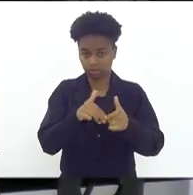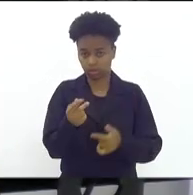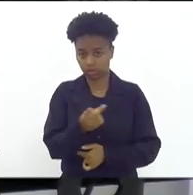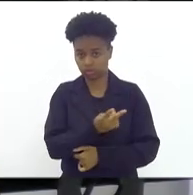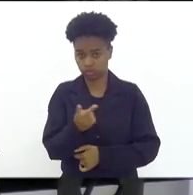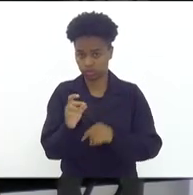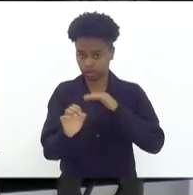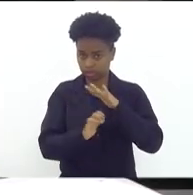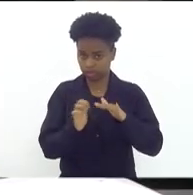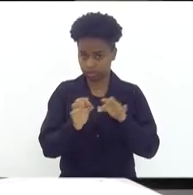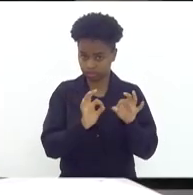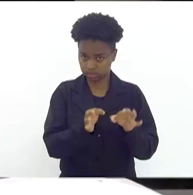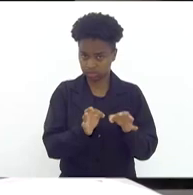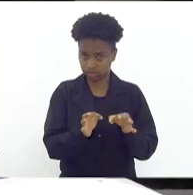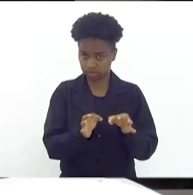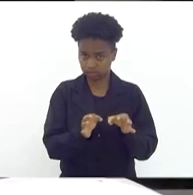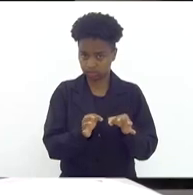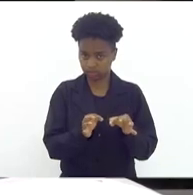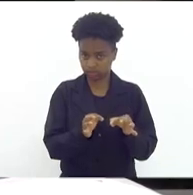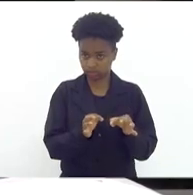duas concessionárias principais